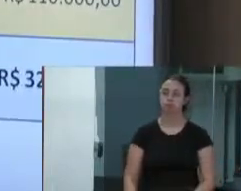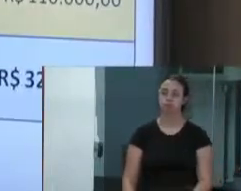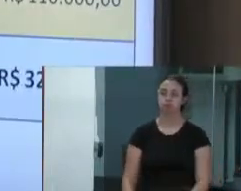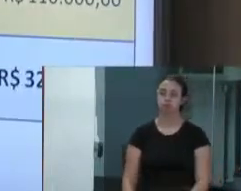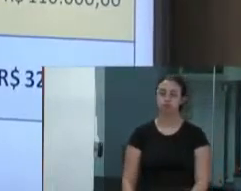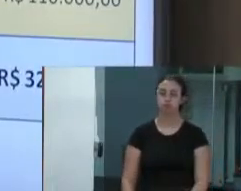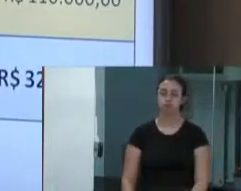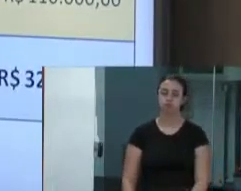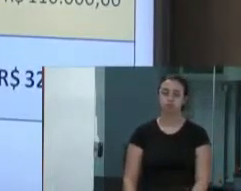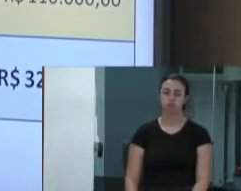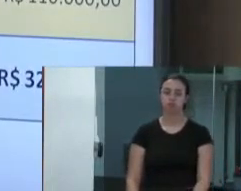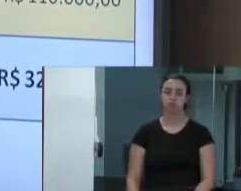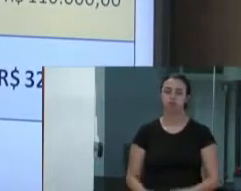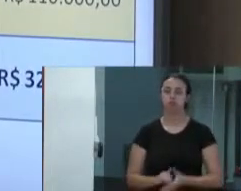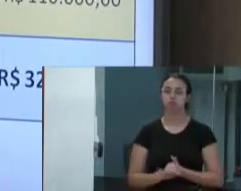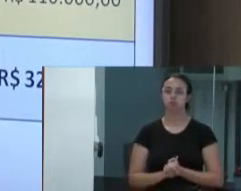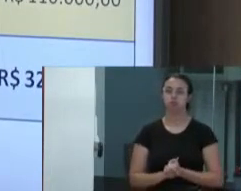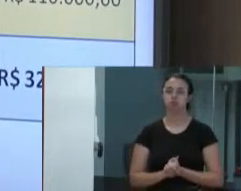Os termos de fomento, né,